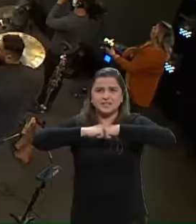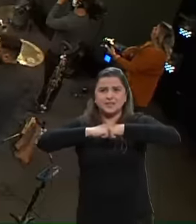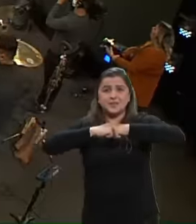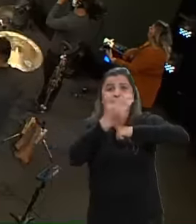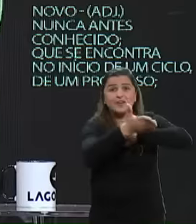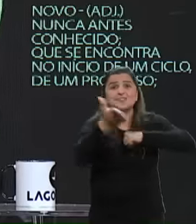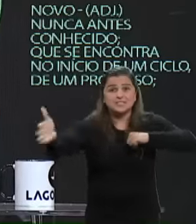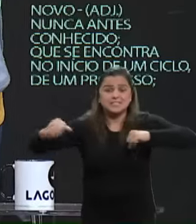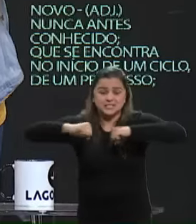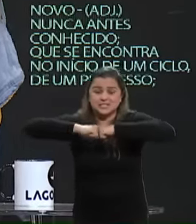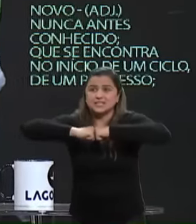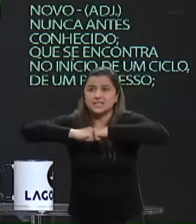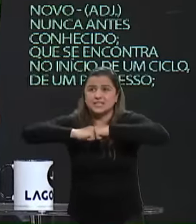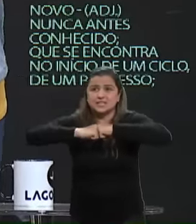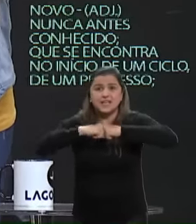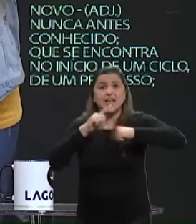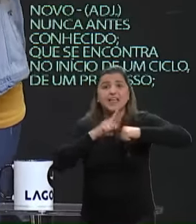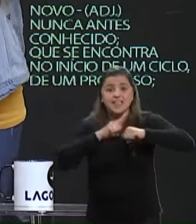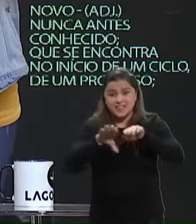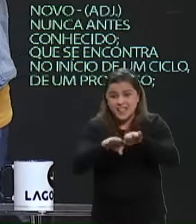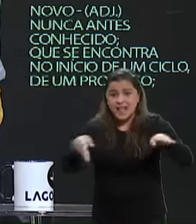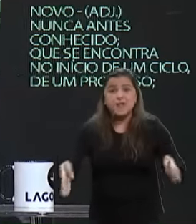Lagoinha tem altar.